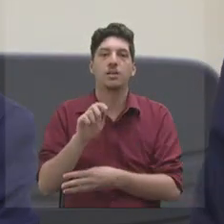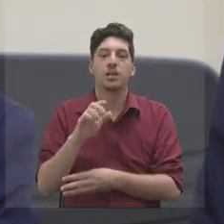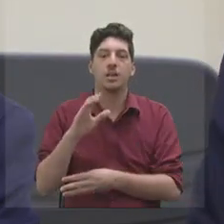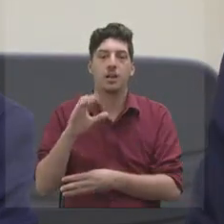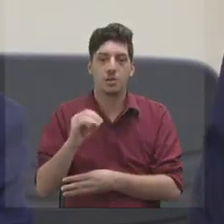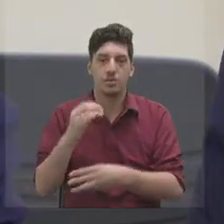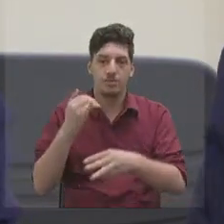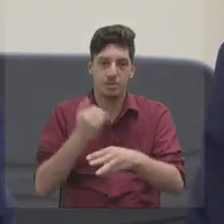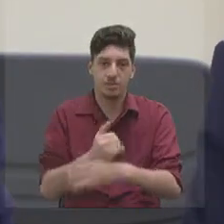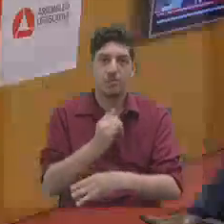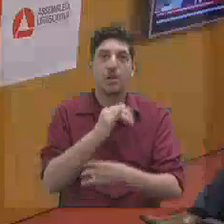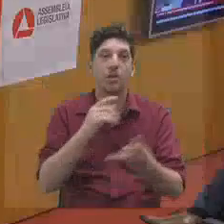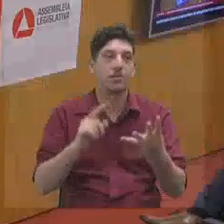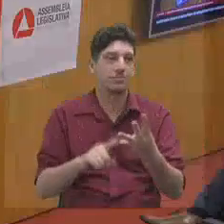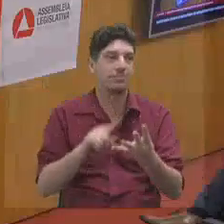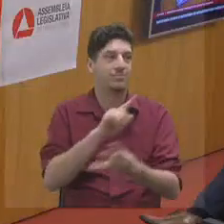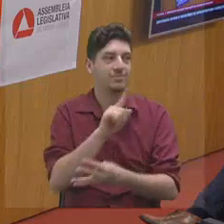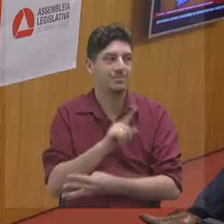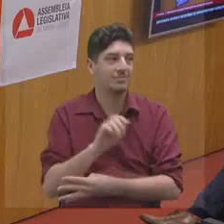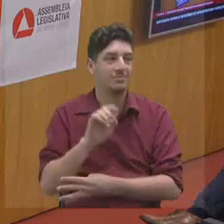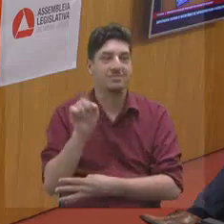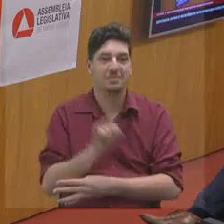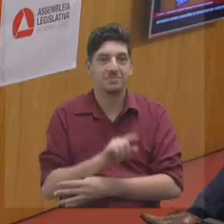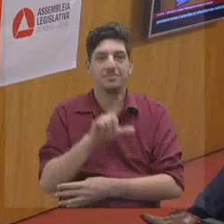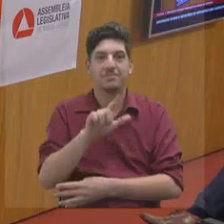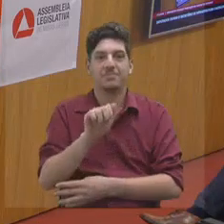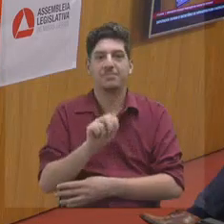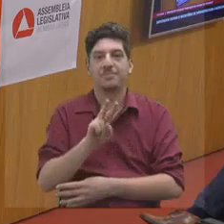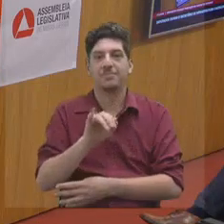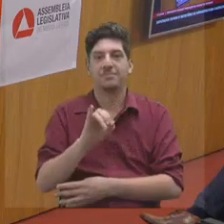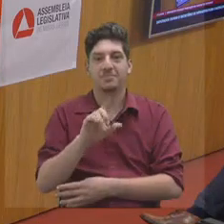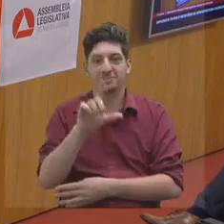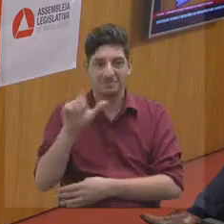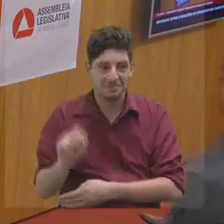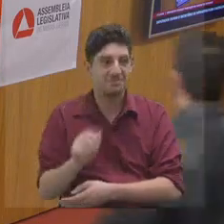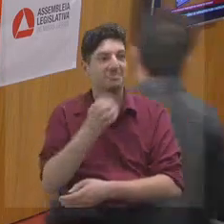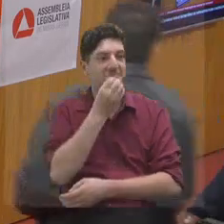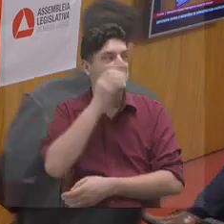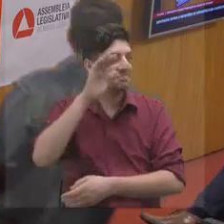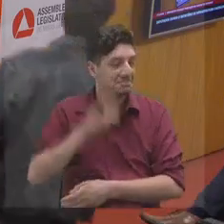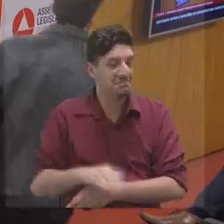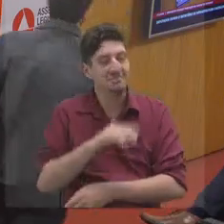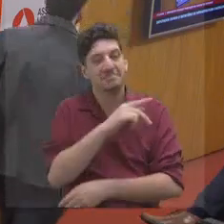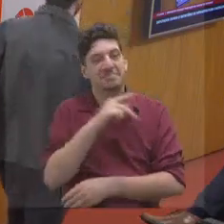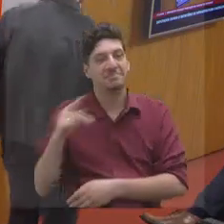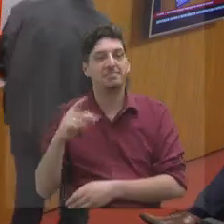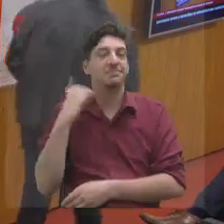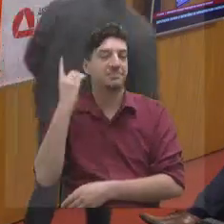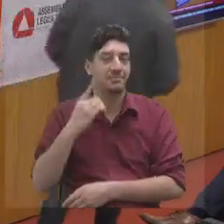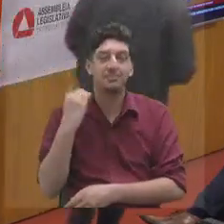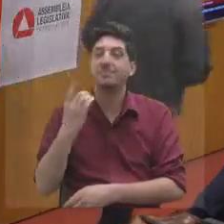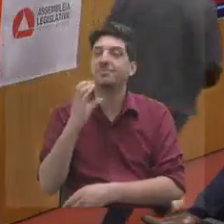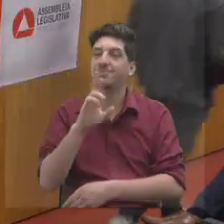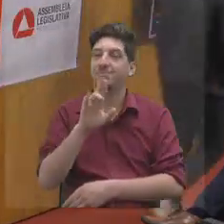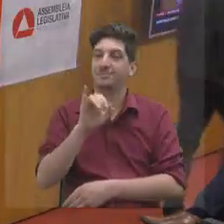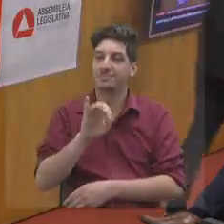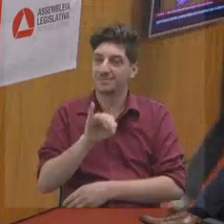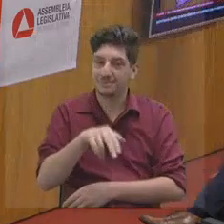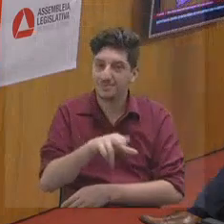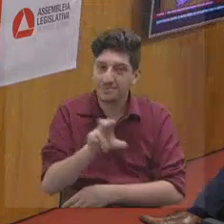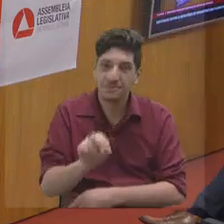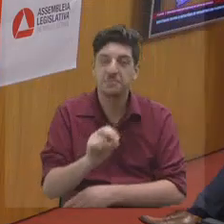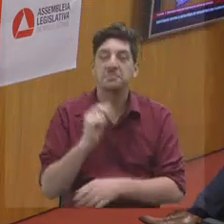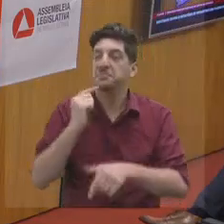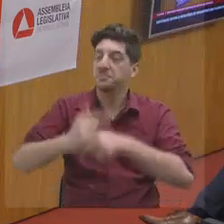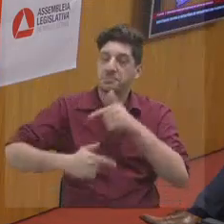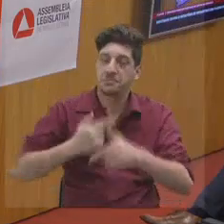Deputado Zé da Viola Boa tarde senhor presidente deputado Cristiano que tem feito aí um trabalho na condição